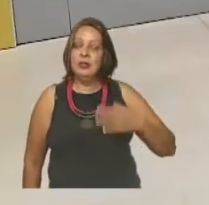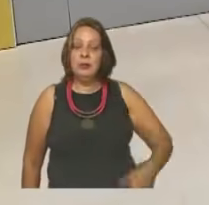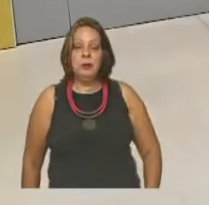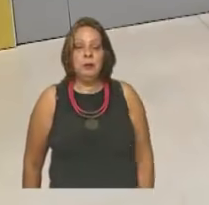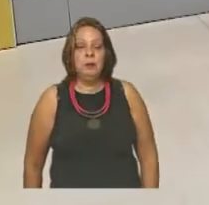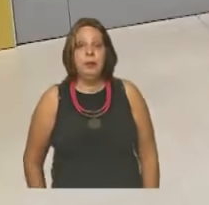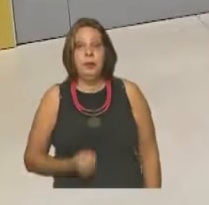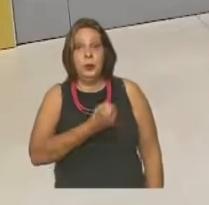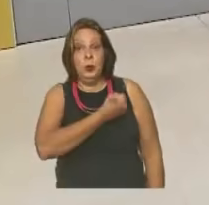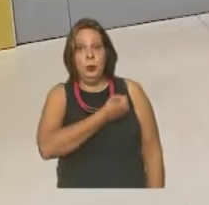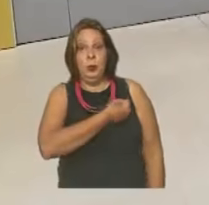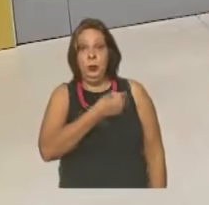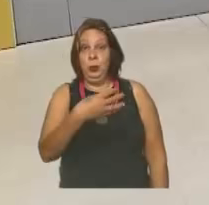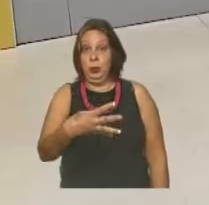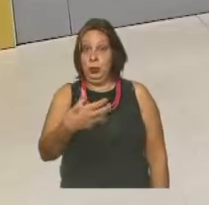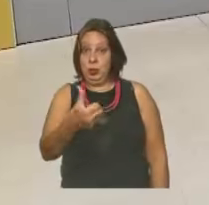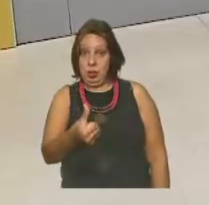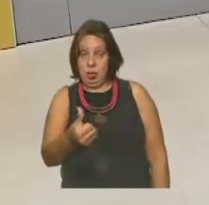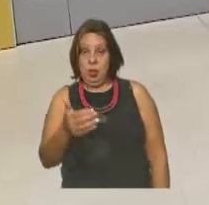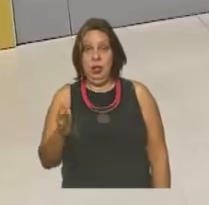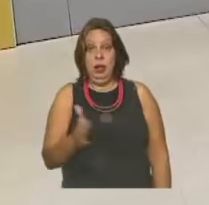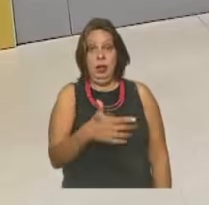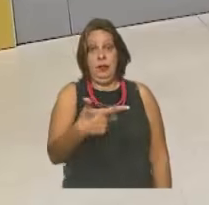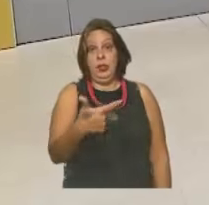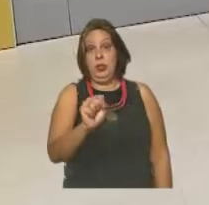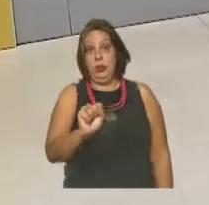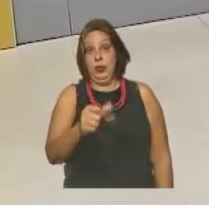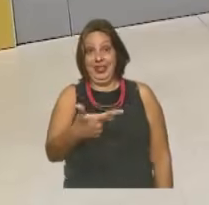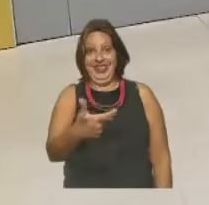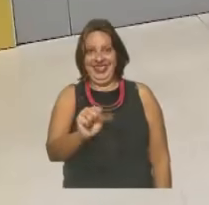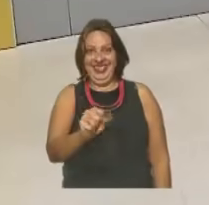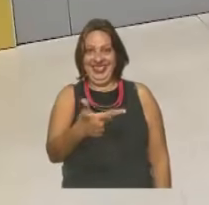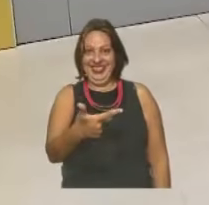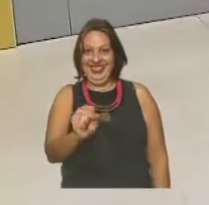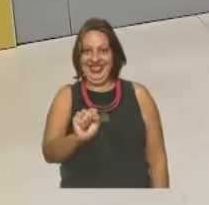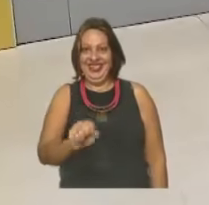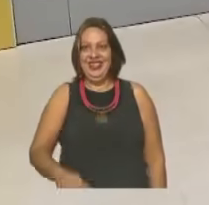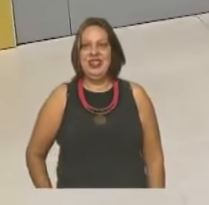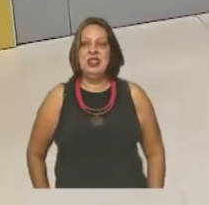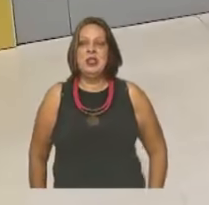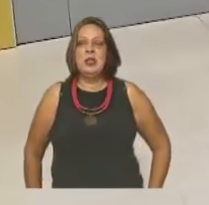46 é a bolinha da vez, o 28, 28.